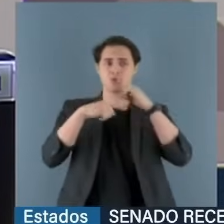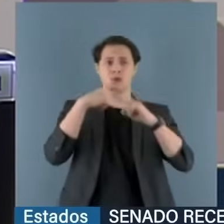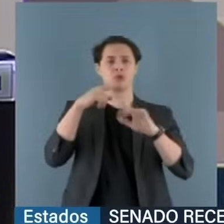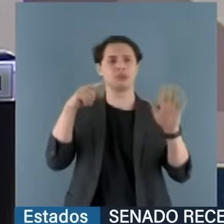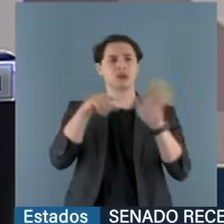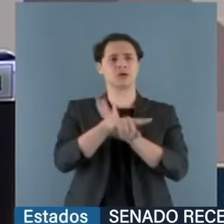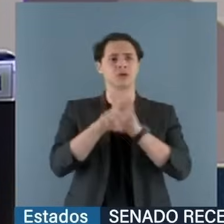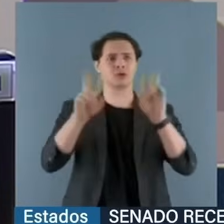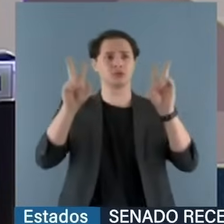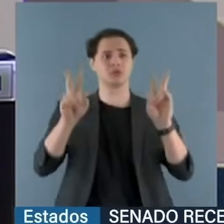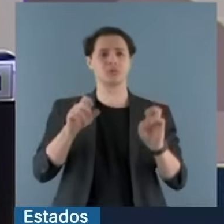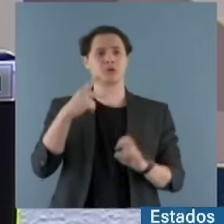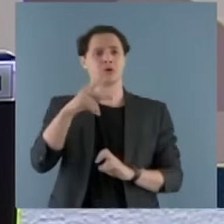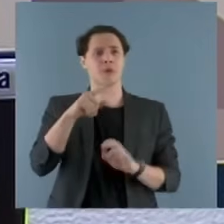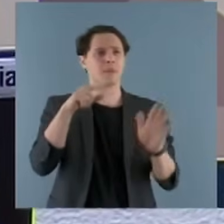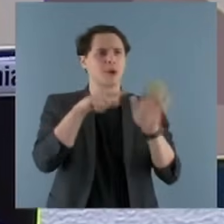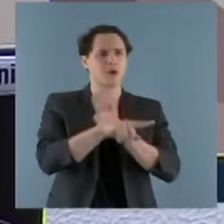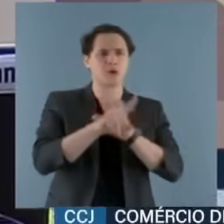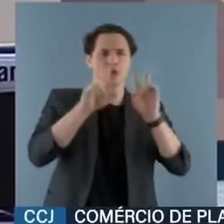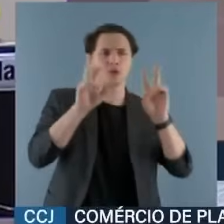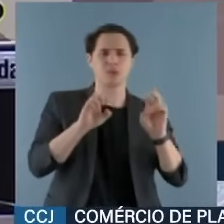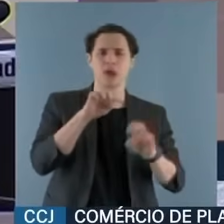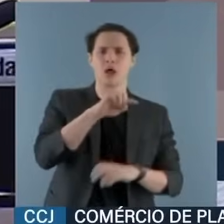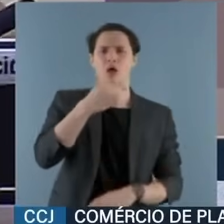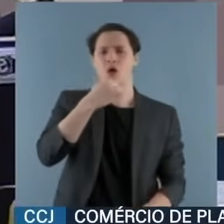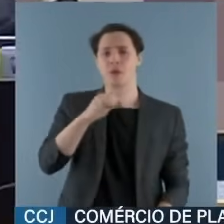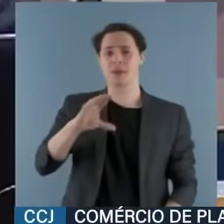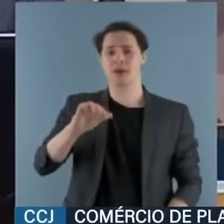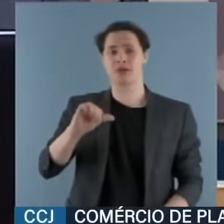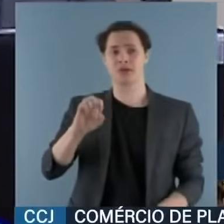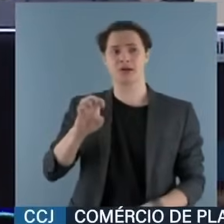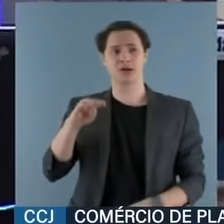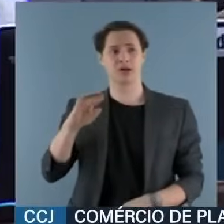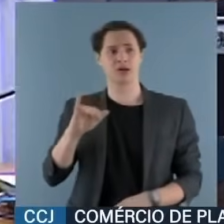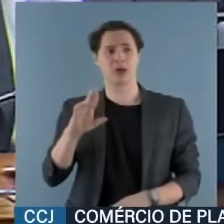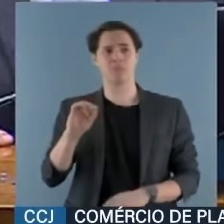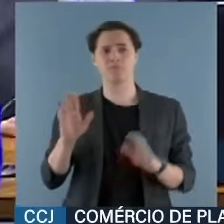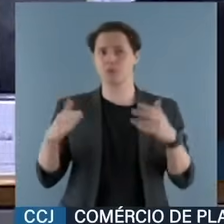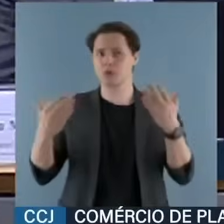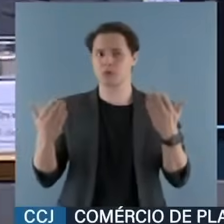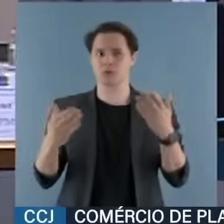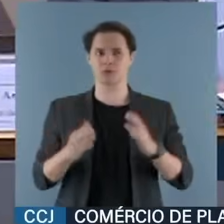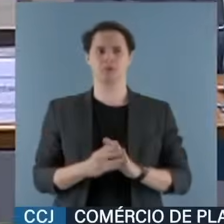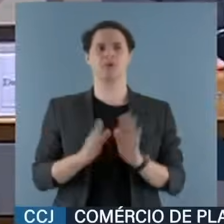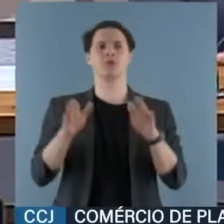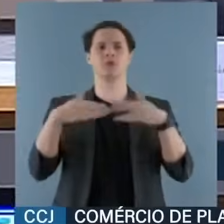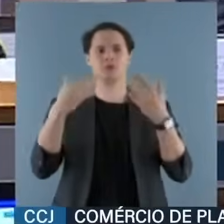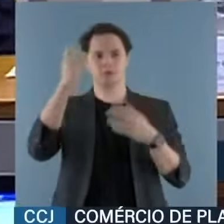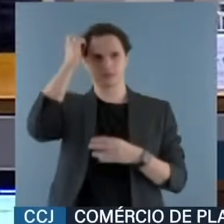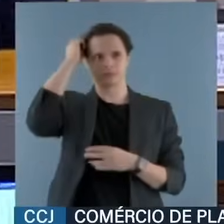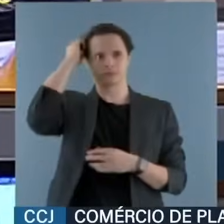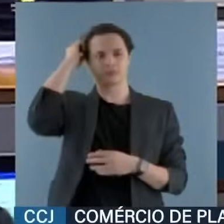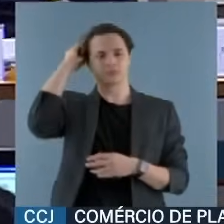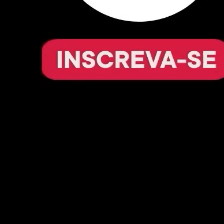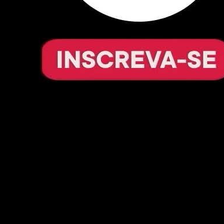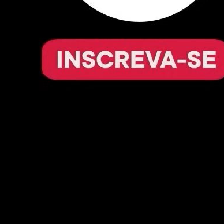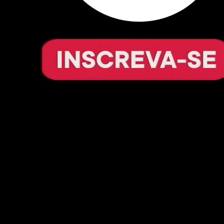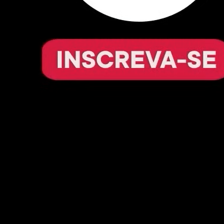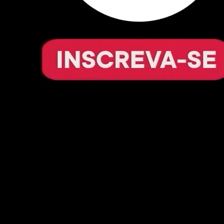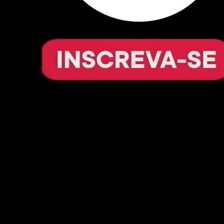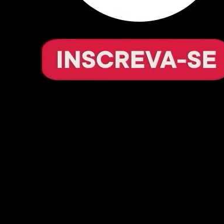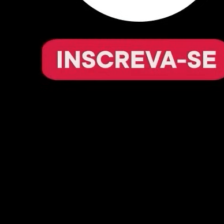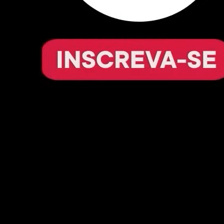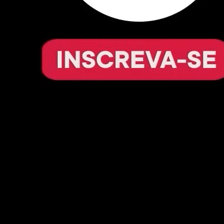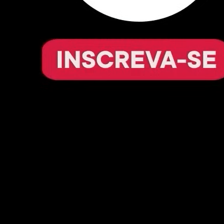e dessa sua pergunta em relação ao Casemiro? Excelência, pelas mesmas razões, vou permanecer em silêncio.